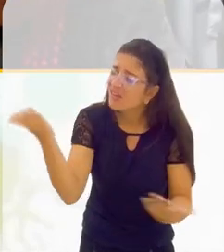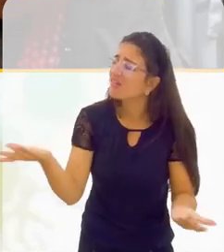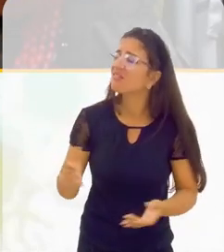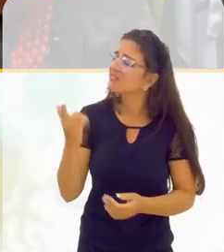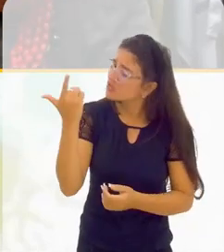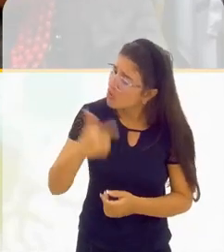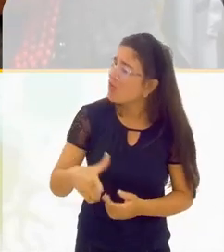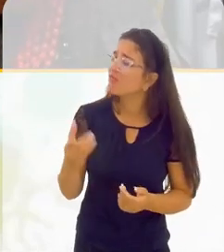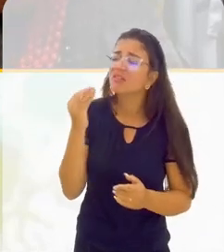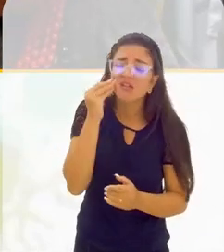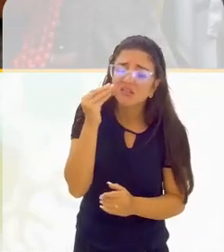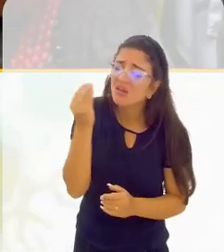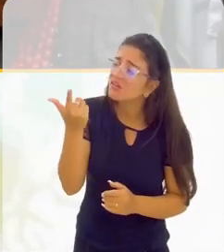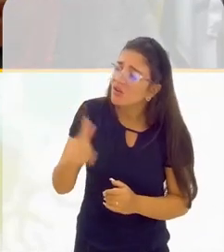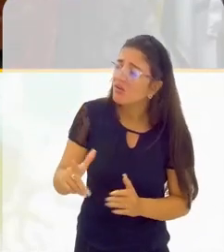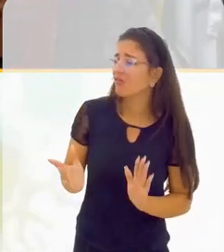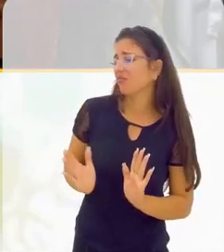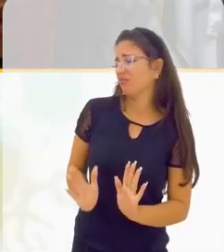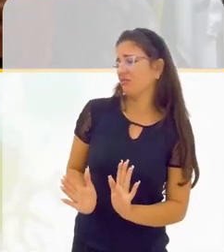de pessoas